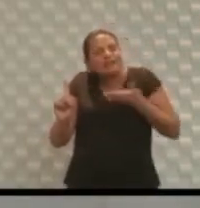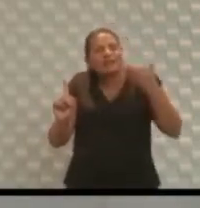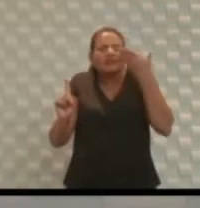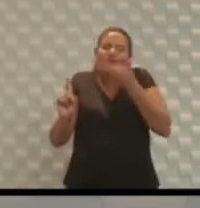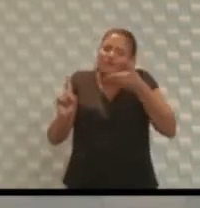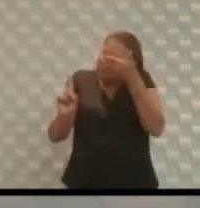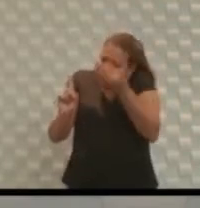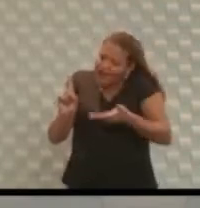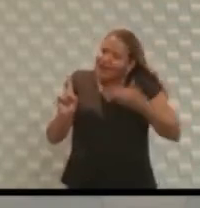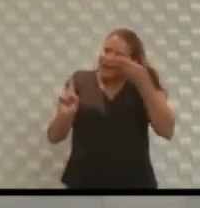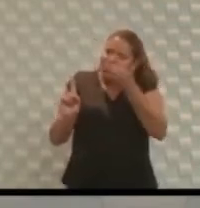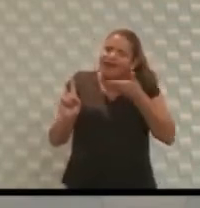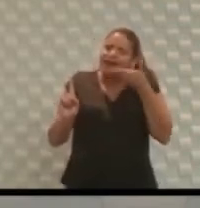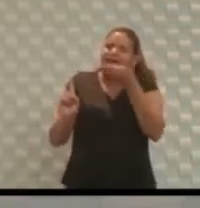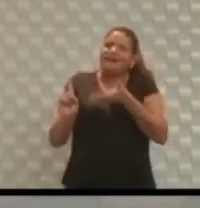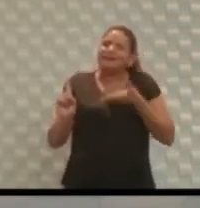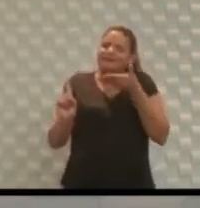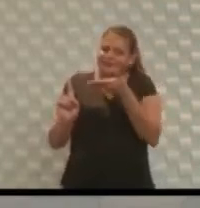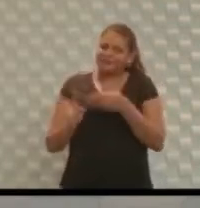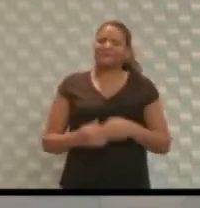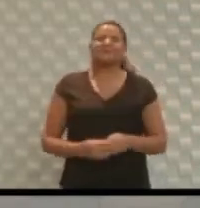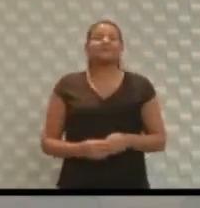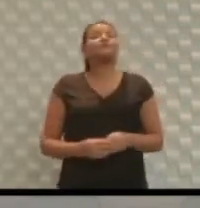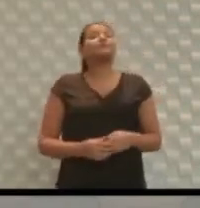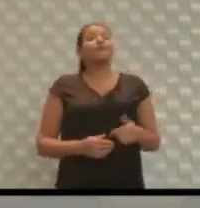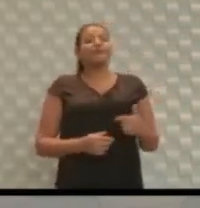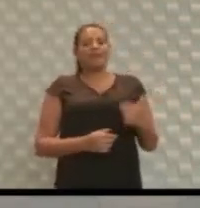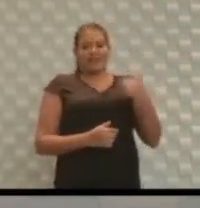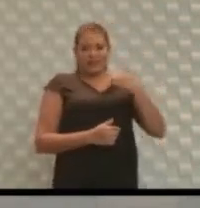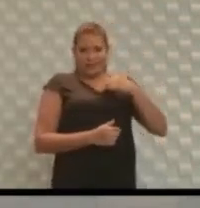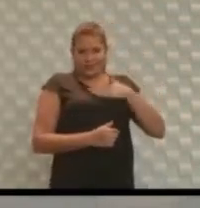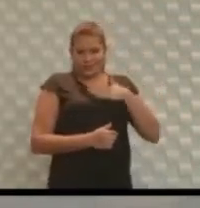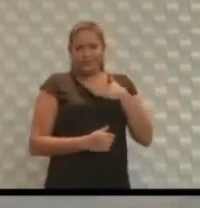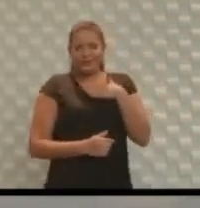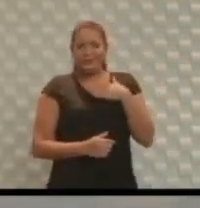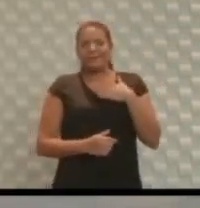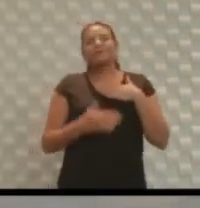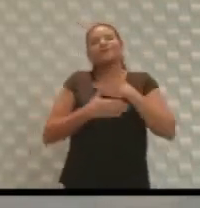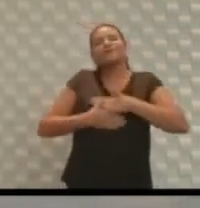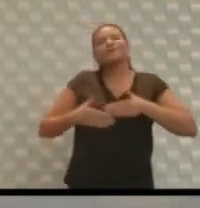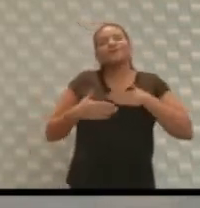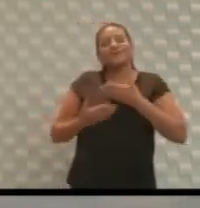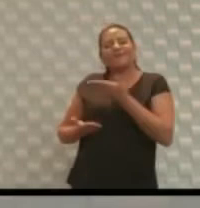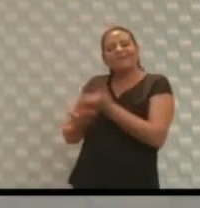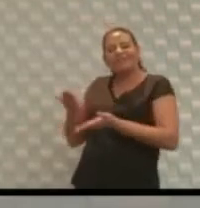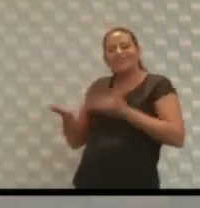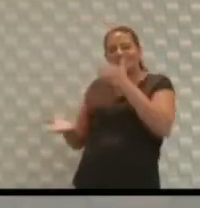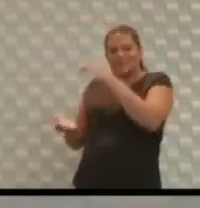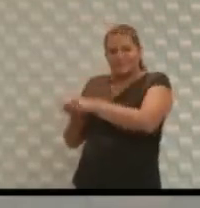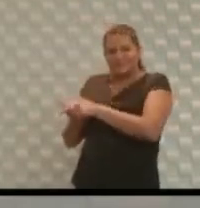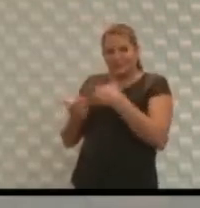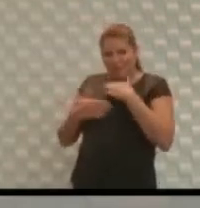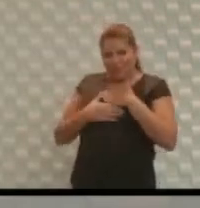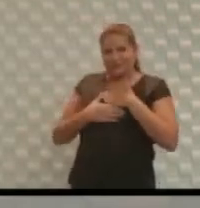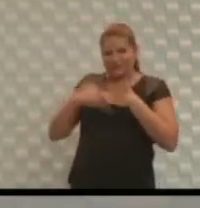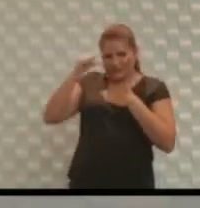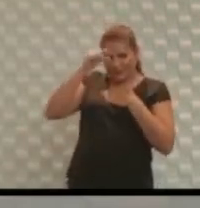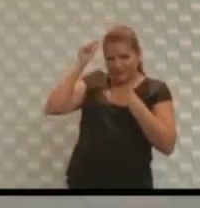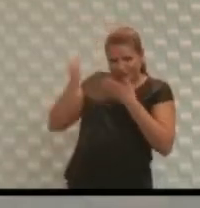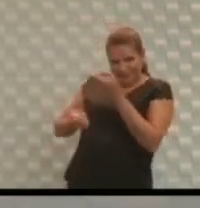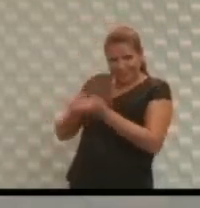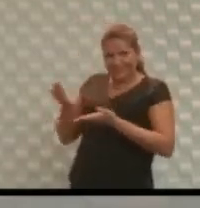Eu gosto muito de servir o Lamartine, eu gosto de servi-lo. E um dia, uma